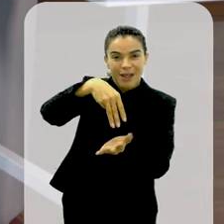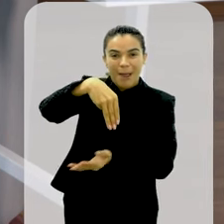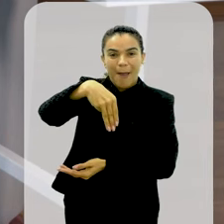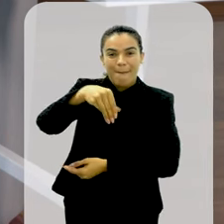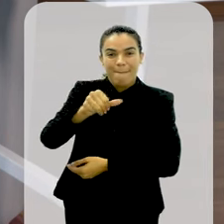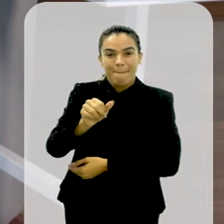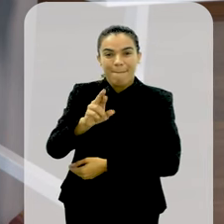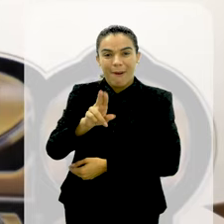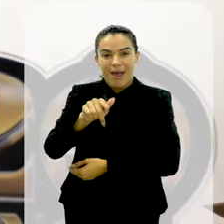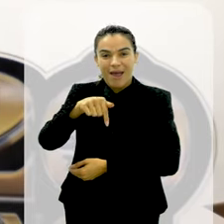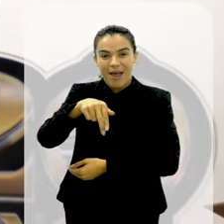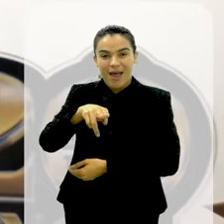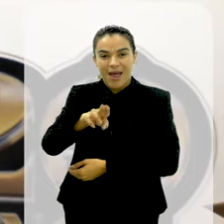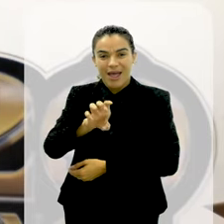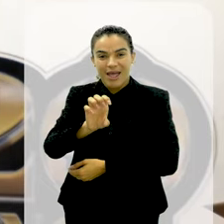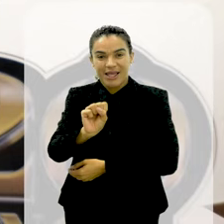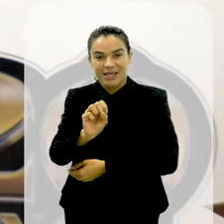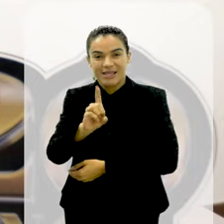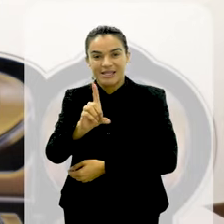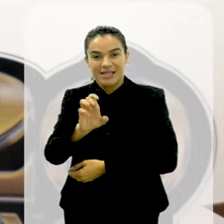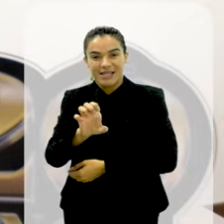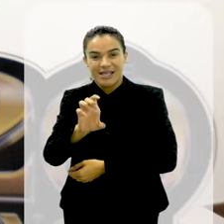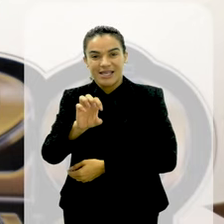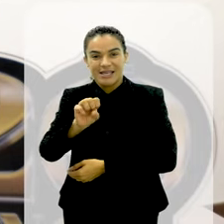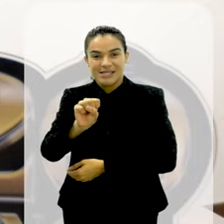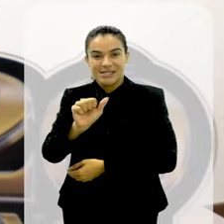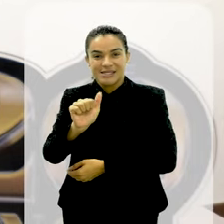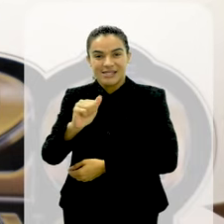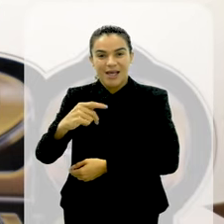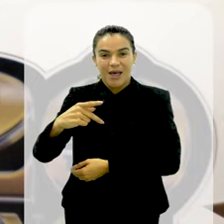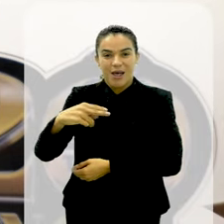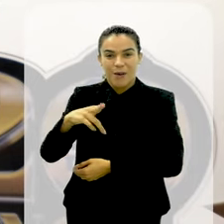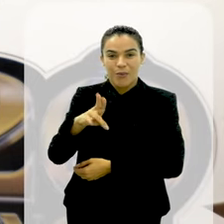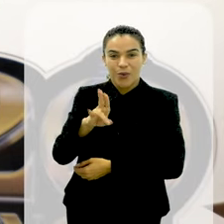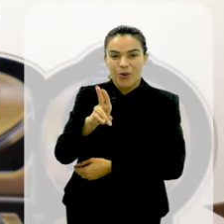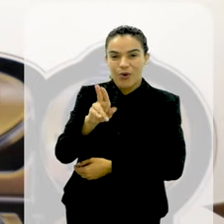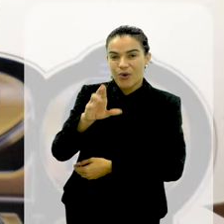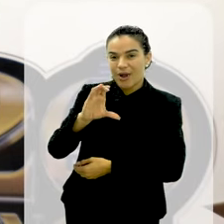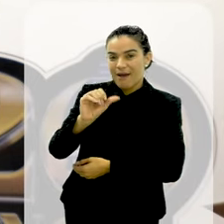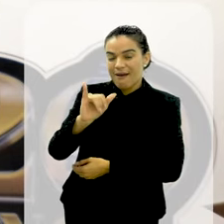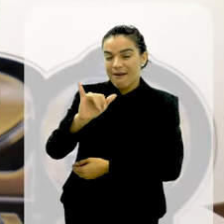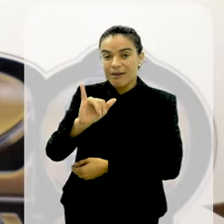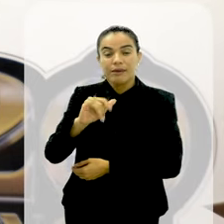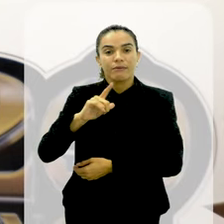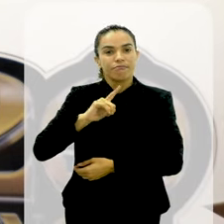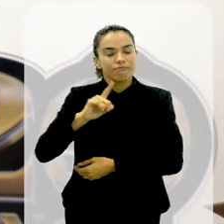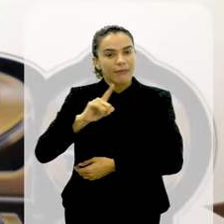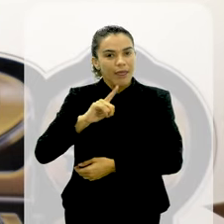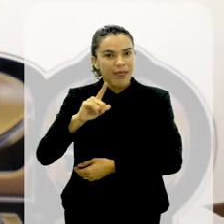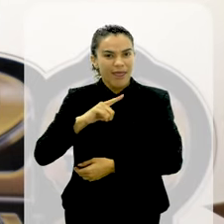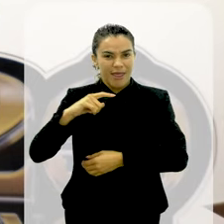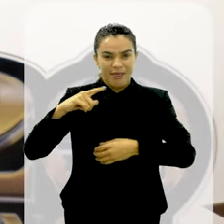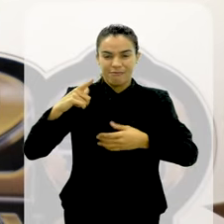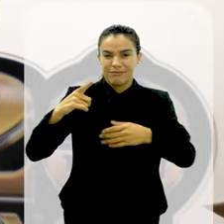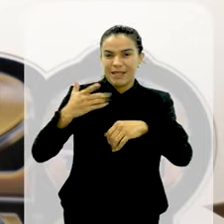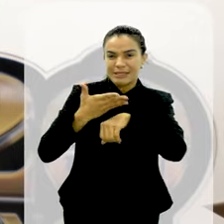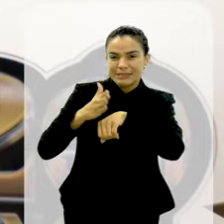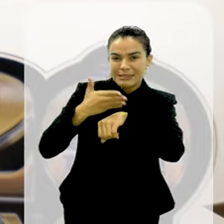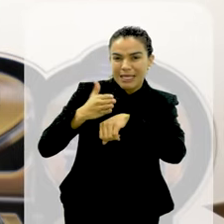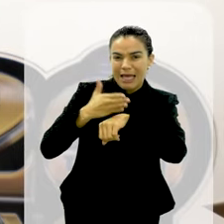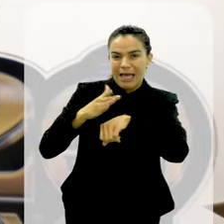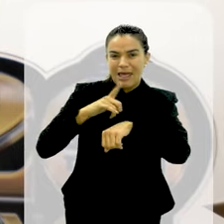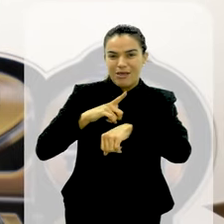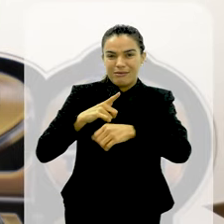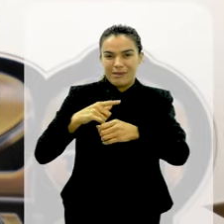Sapucaí conta com um projeto de luz. O carnavalesco pode mapear o seu desfile, o carnavalesco tem